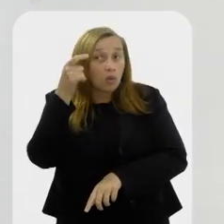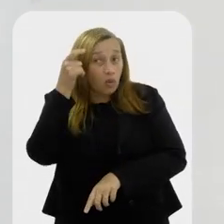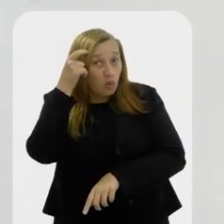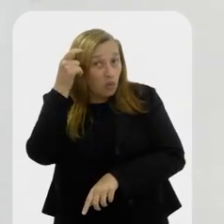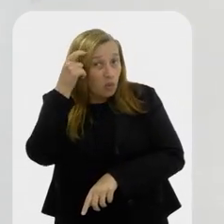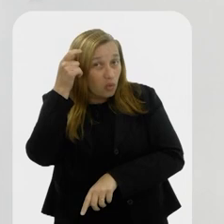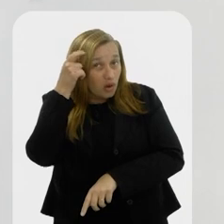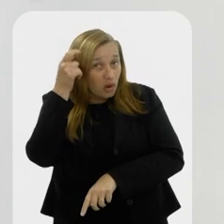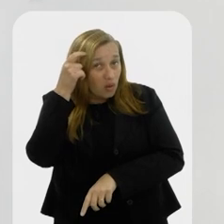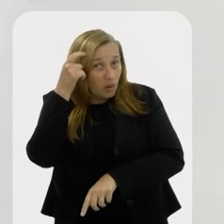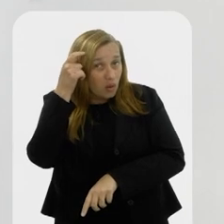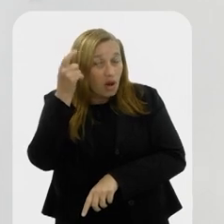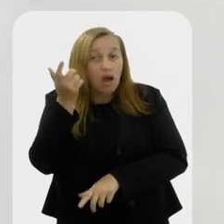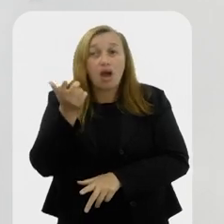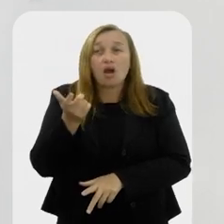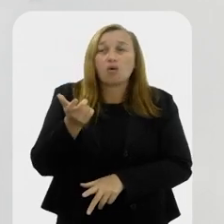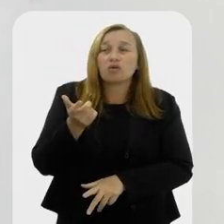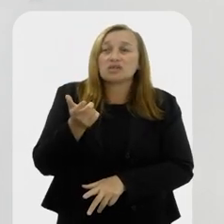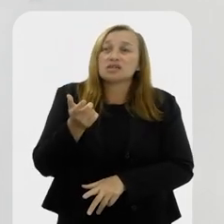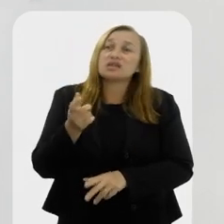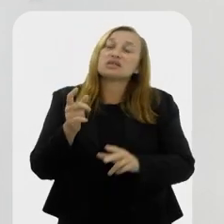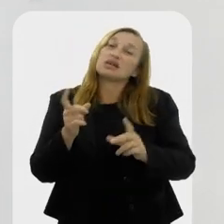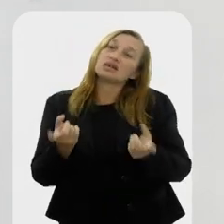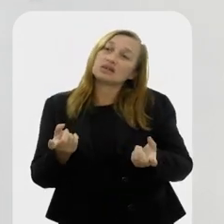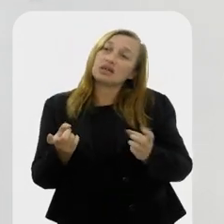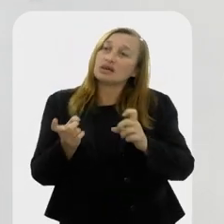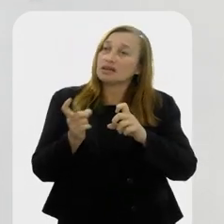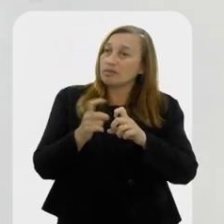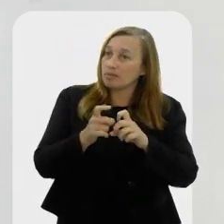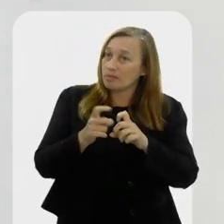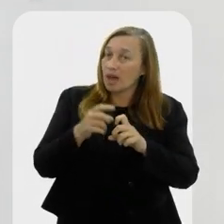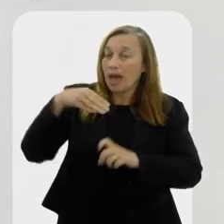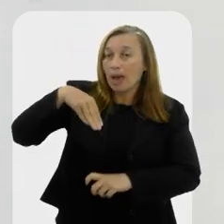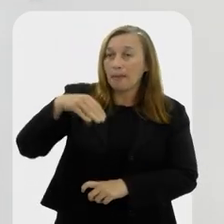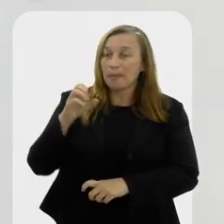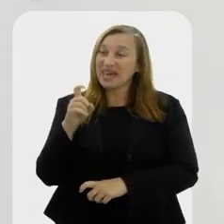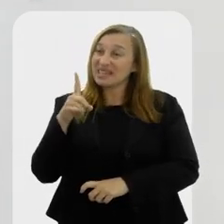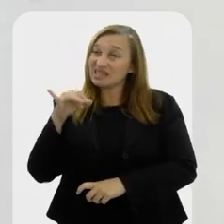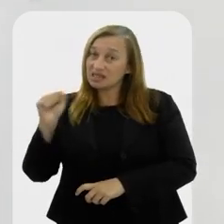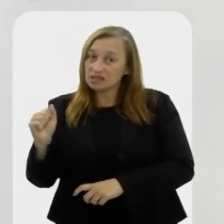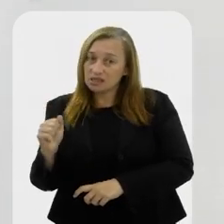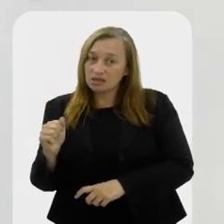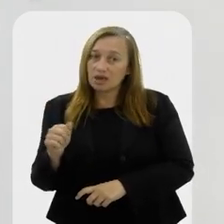da medicina, eu aprendi, eu vim de uma escola, que é a Santa Casa do Rio de Janeiro, onde eu